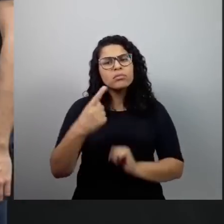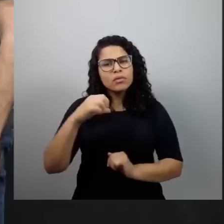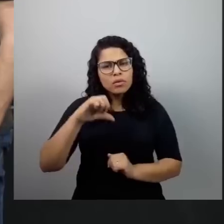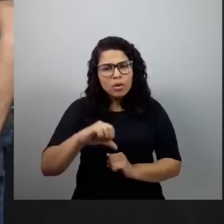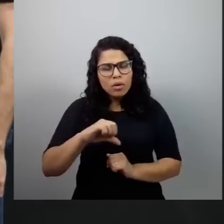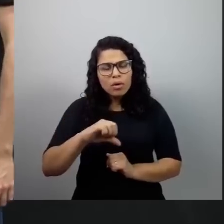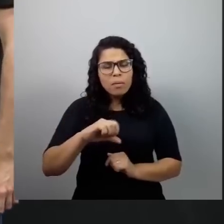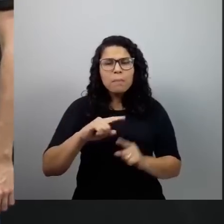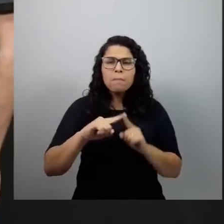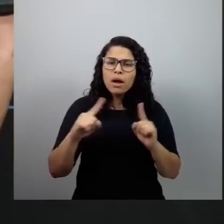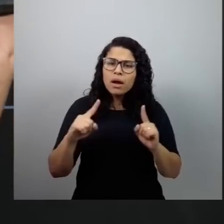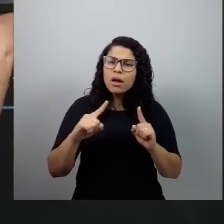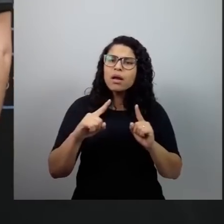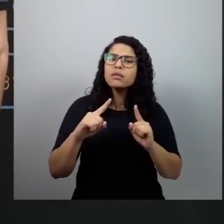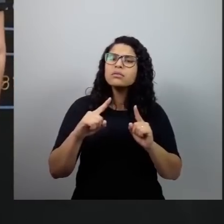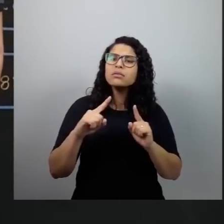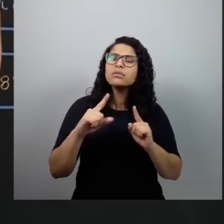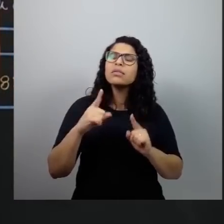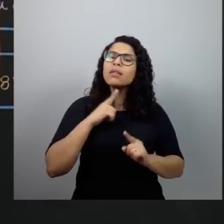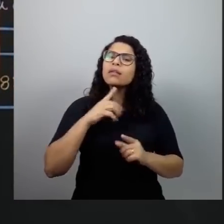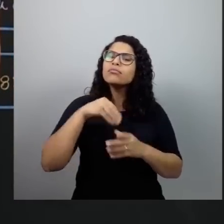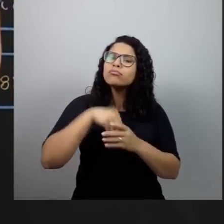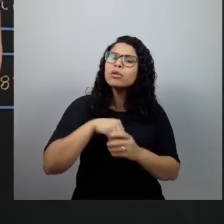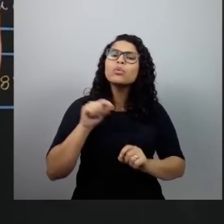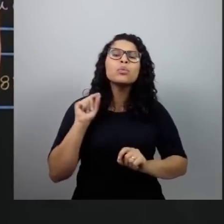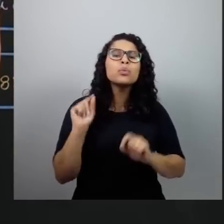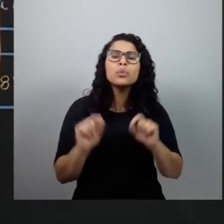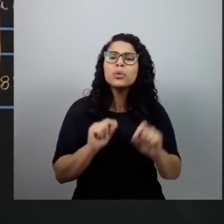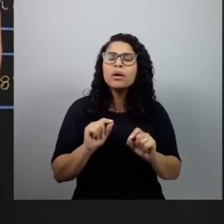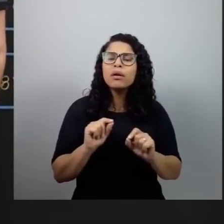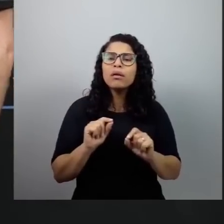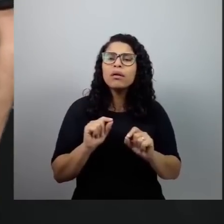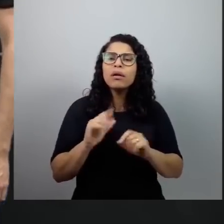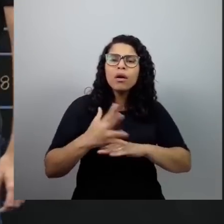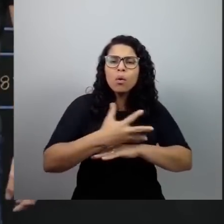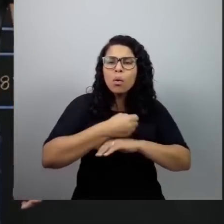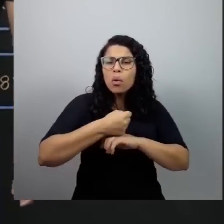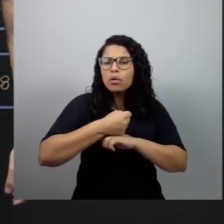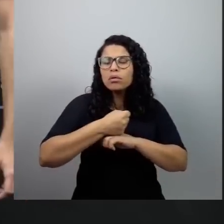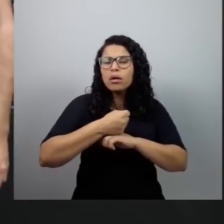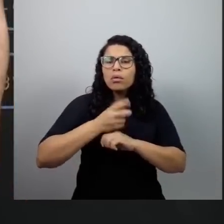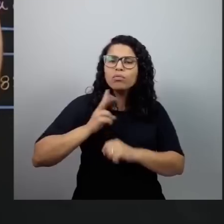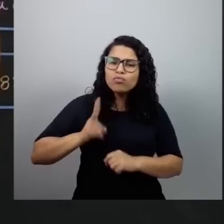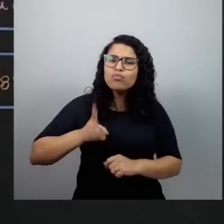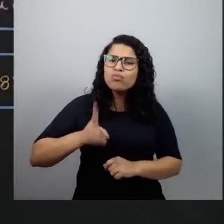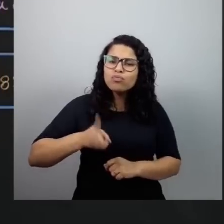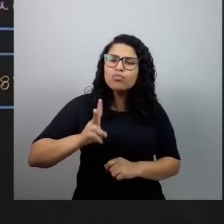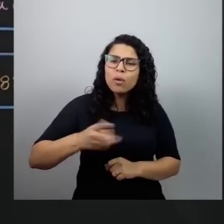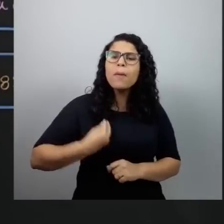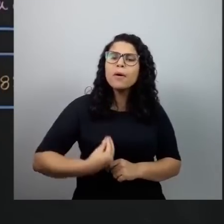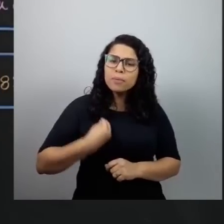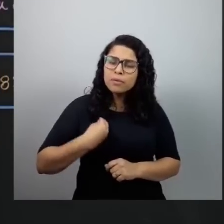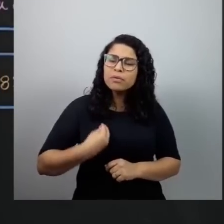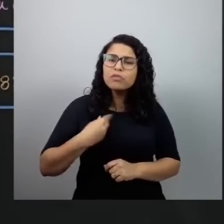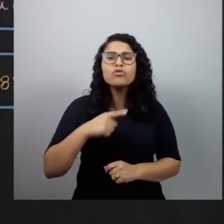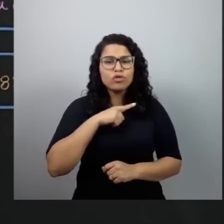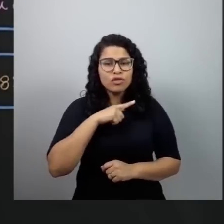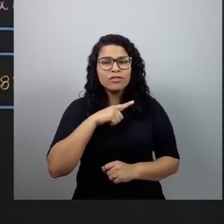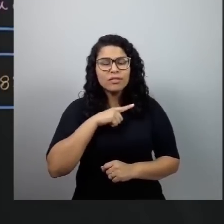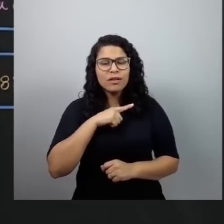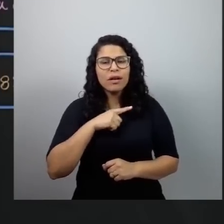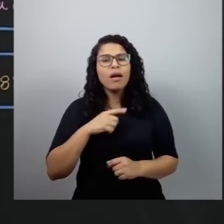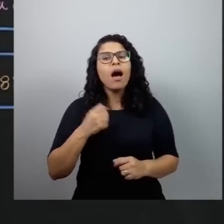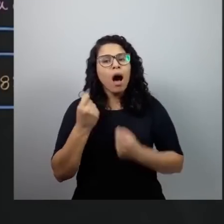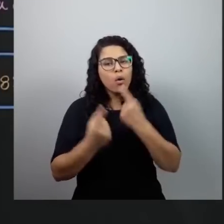XIX, mas no século XIX, vários aspectos dessa herança colonial ainda eram presentes. Alguns deles